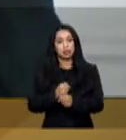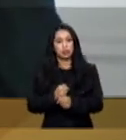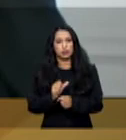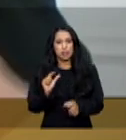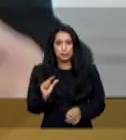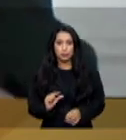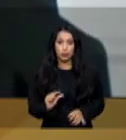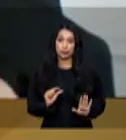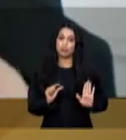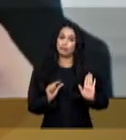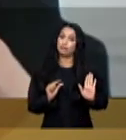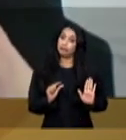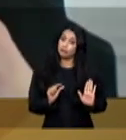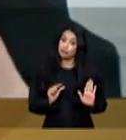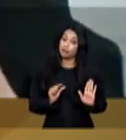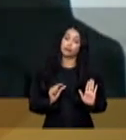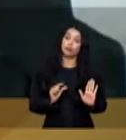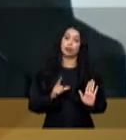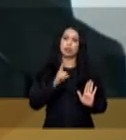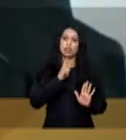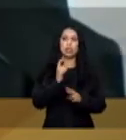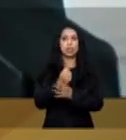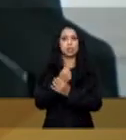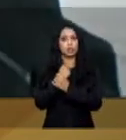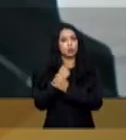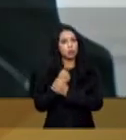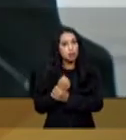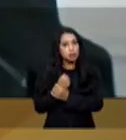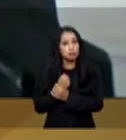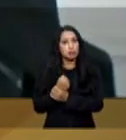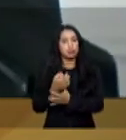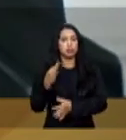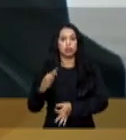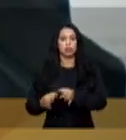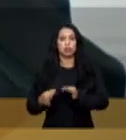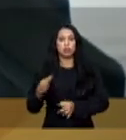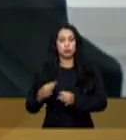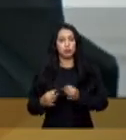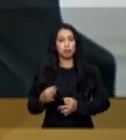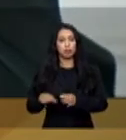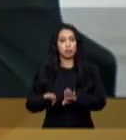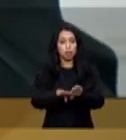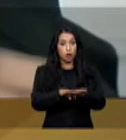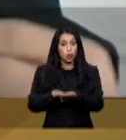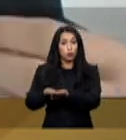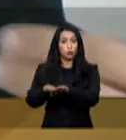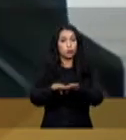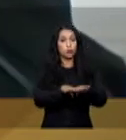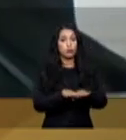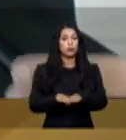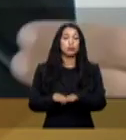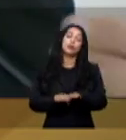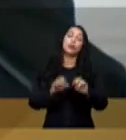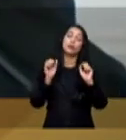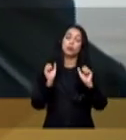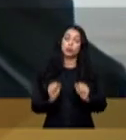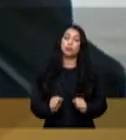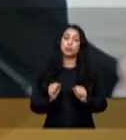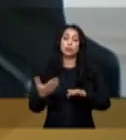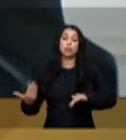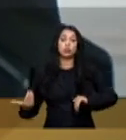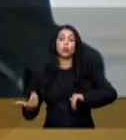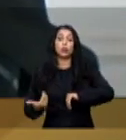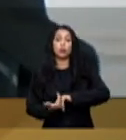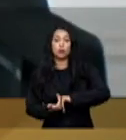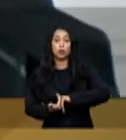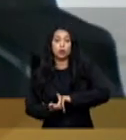Olha, mas é uma sanção que garante a segurança jurídica, garante um tratamento uniforme e possibilita ao Congresso